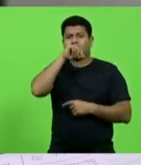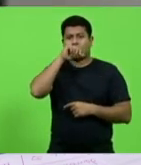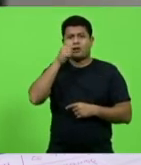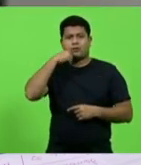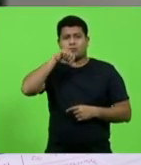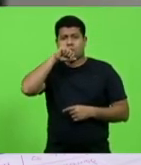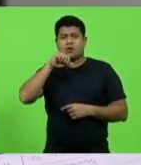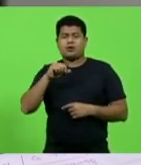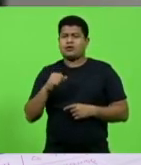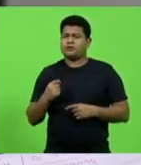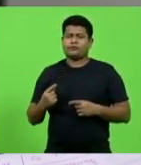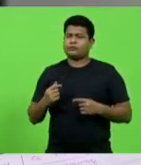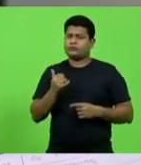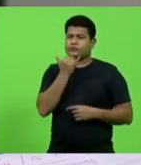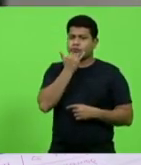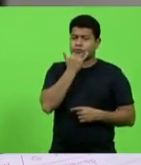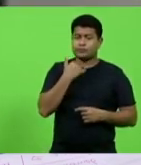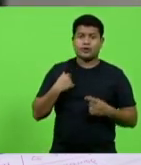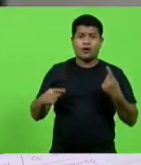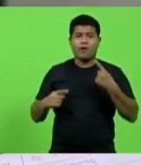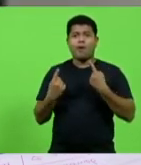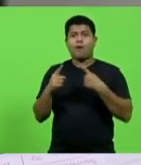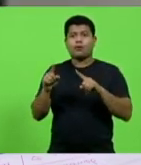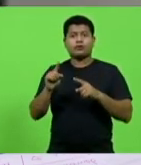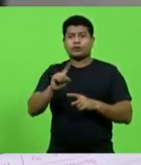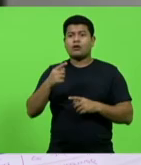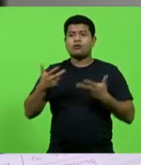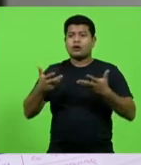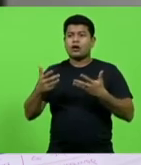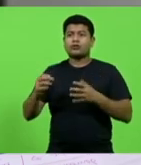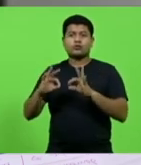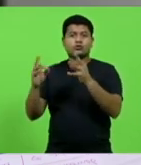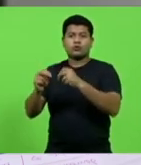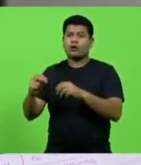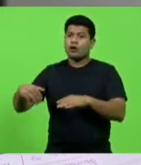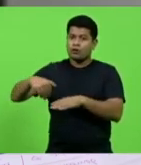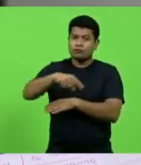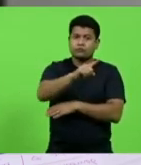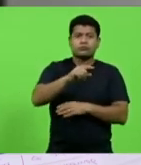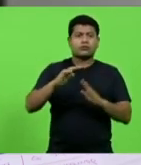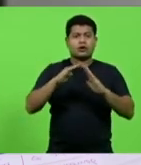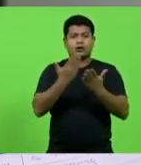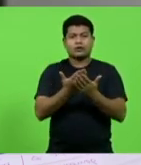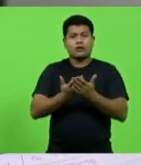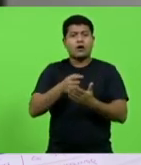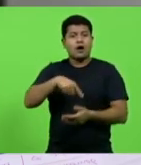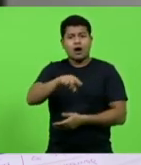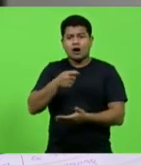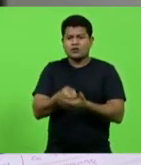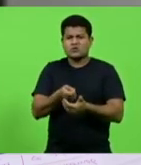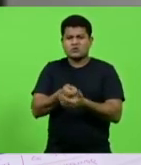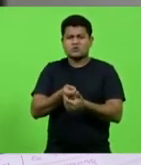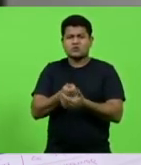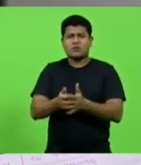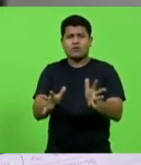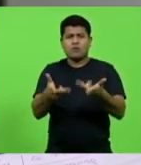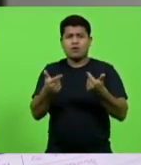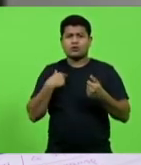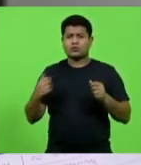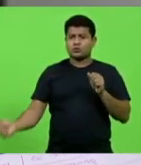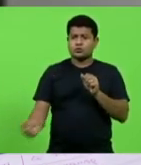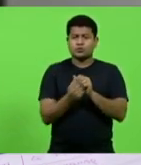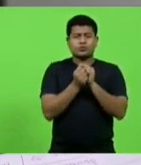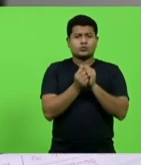pelo contrário, eu quero que todos os pais vão para a escola, que exijam educação de qualidade, que se juntem a nós para brigar por